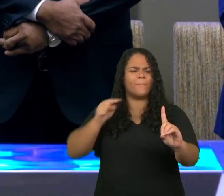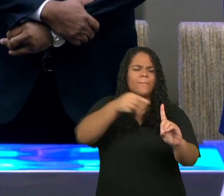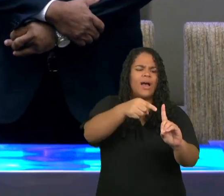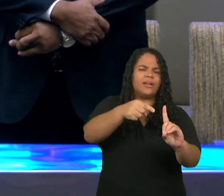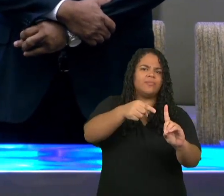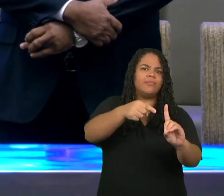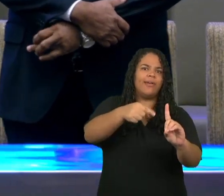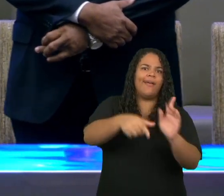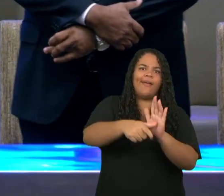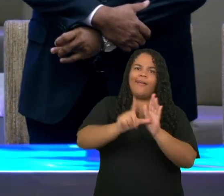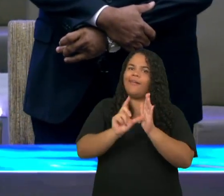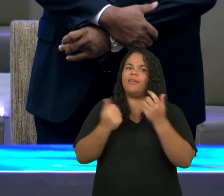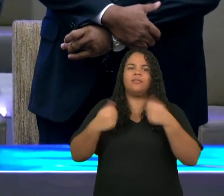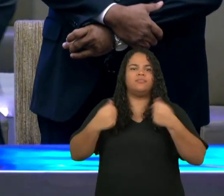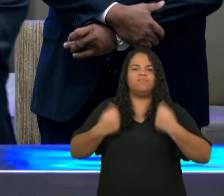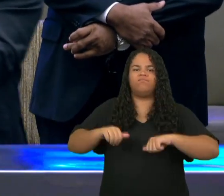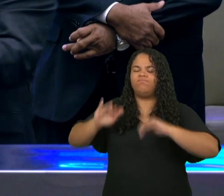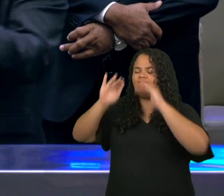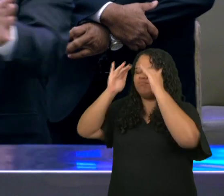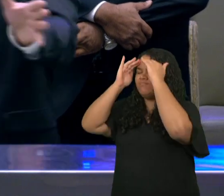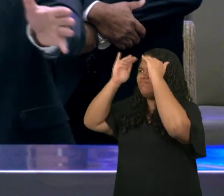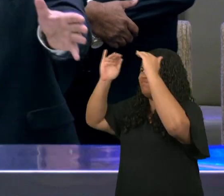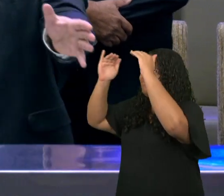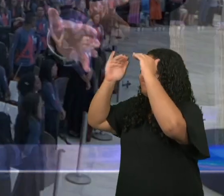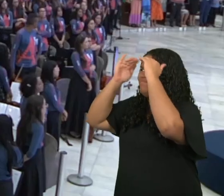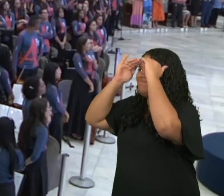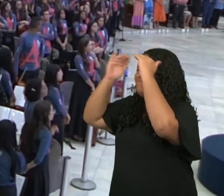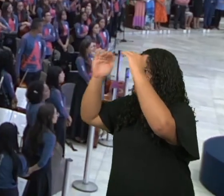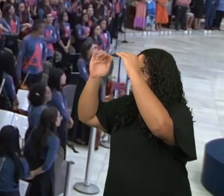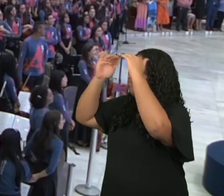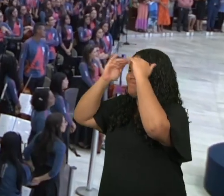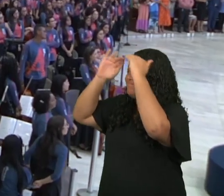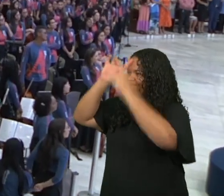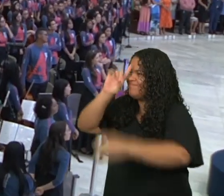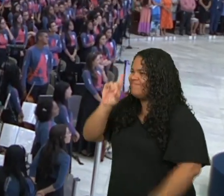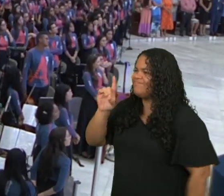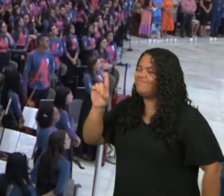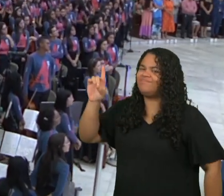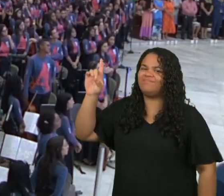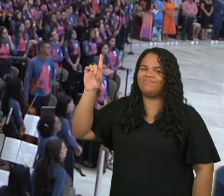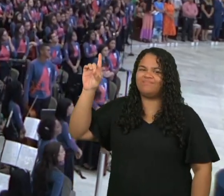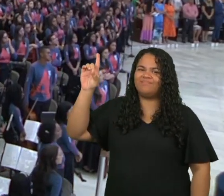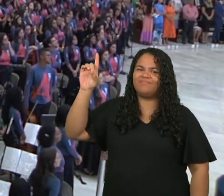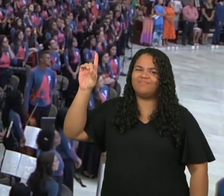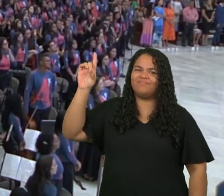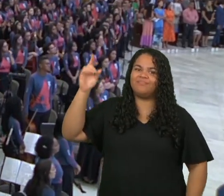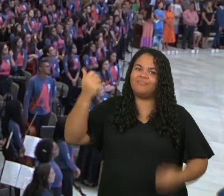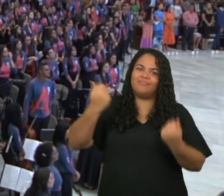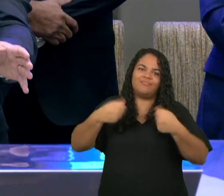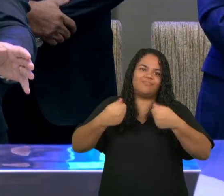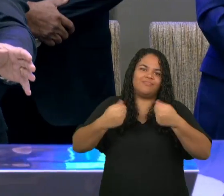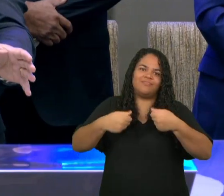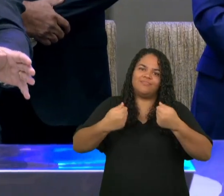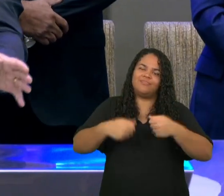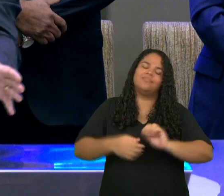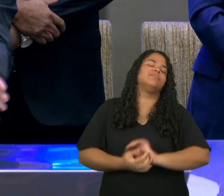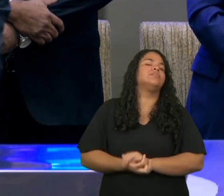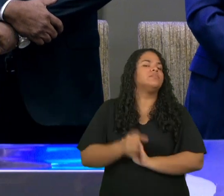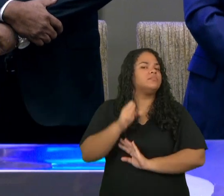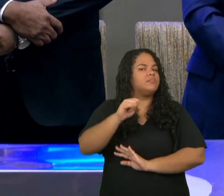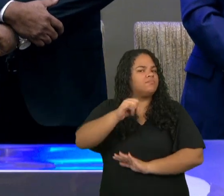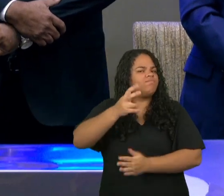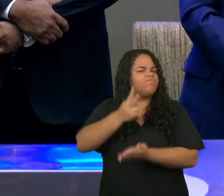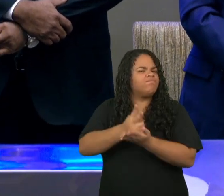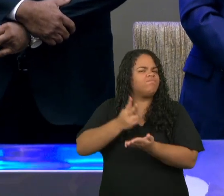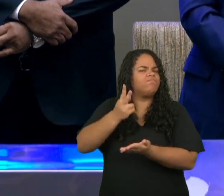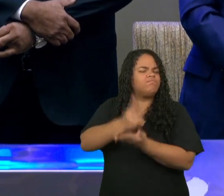Deus. A vontade de Deus é a inclinação de Deus. E se você fizer a vontade